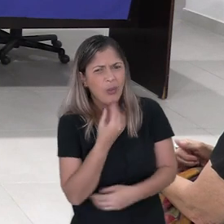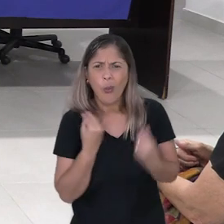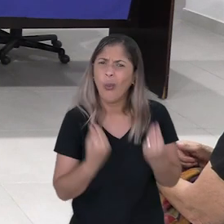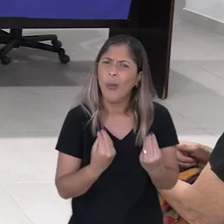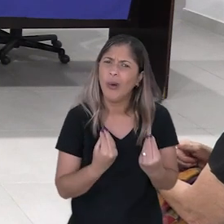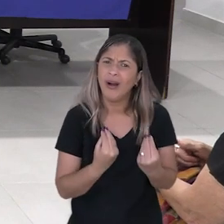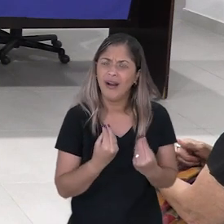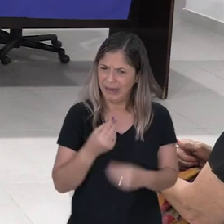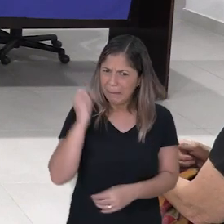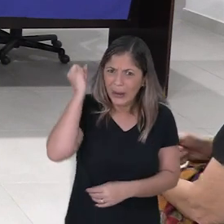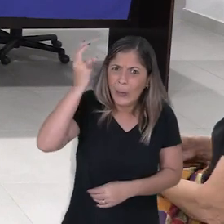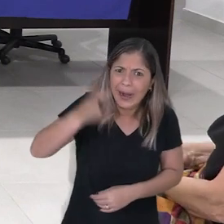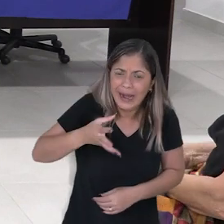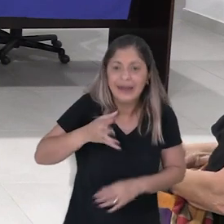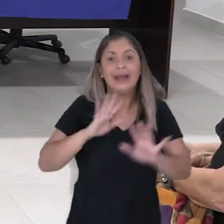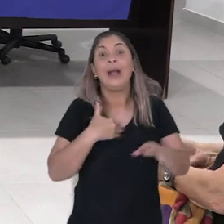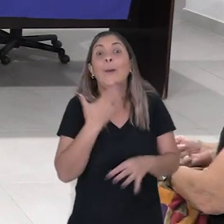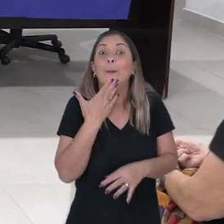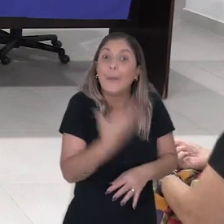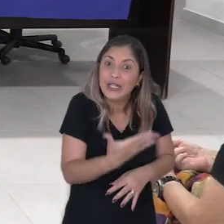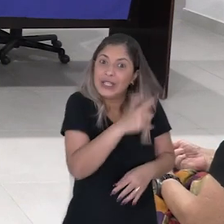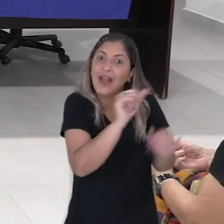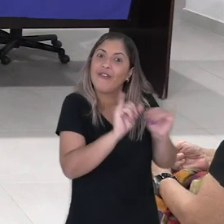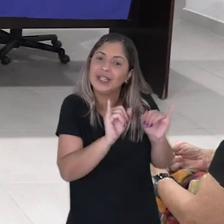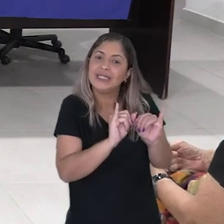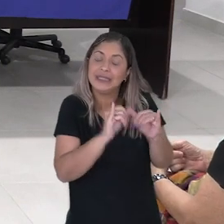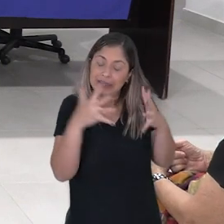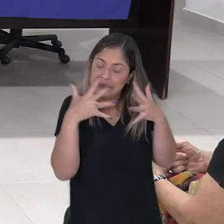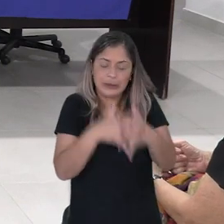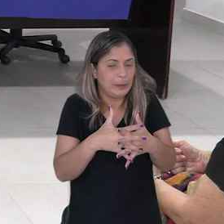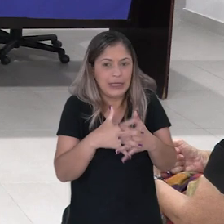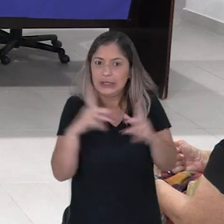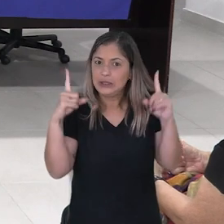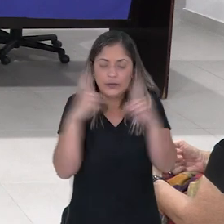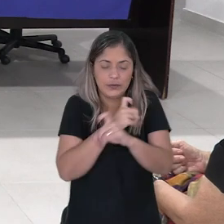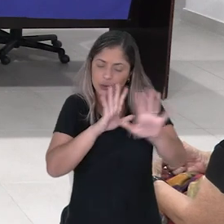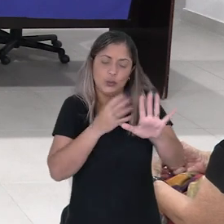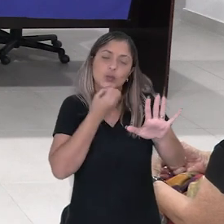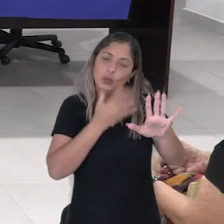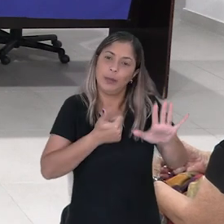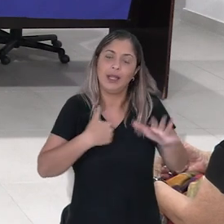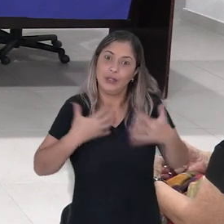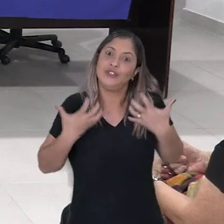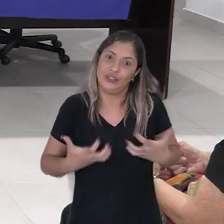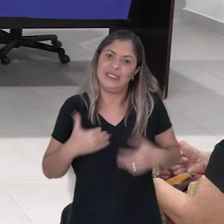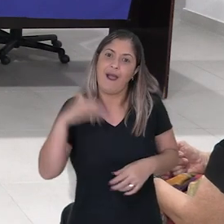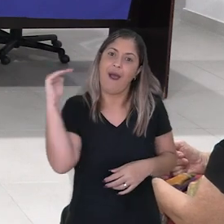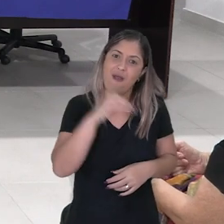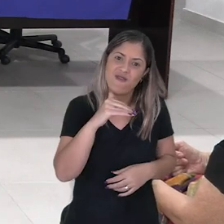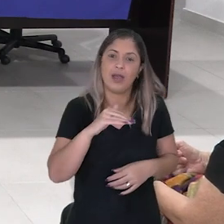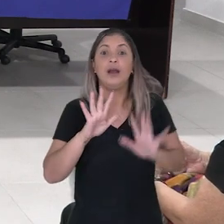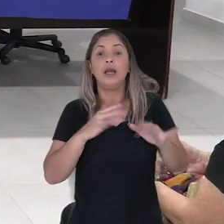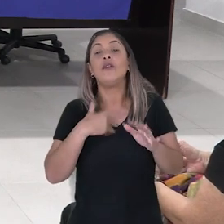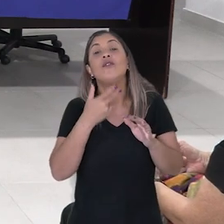falei: não, é que eu pedi para ela fazer uma coisa super complexa. Eu falei: não, tudo bem, eu sei que eu sou chato, vamos fazer uma